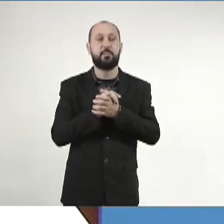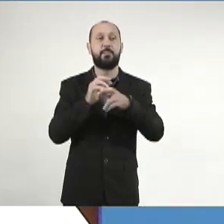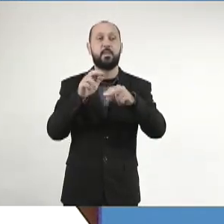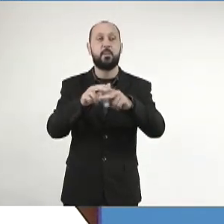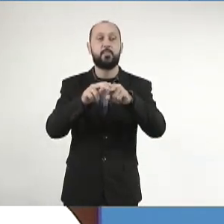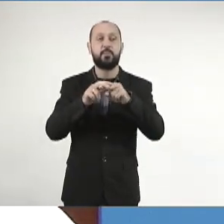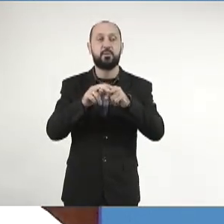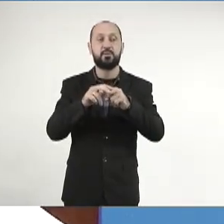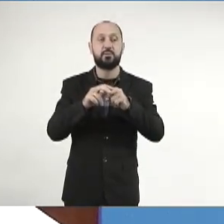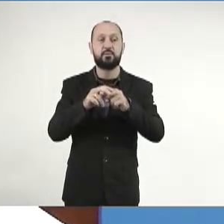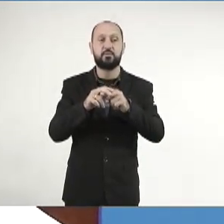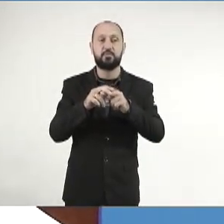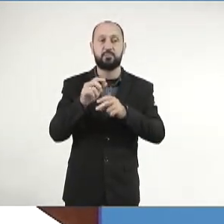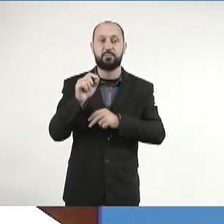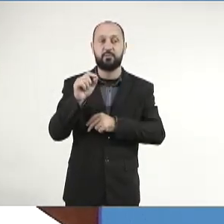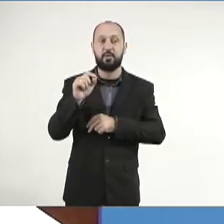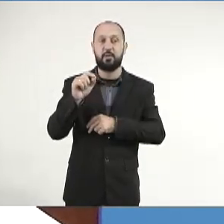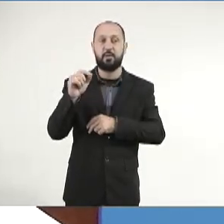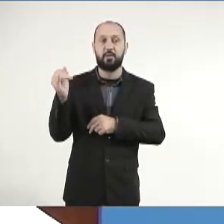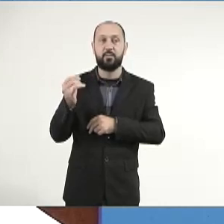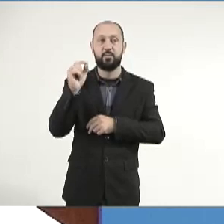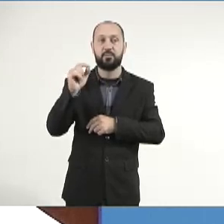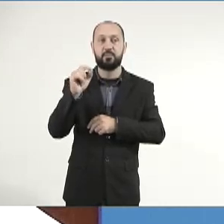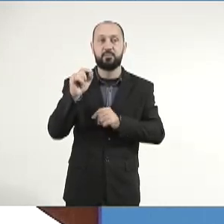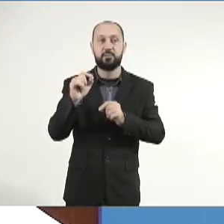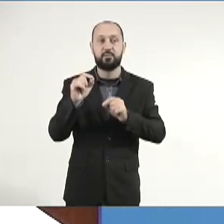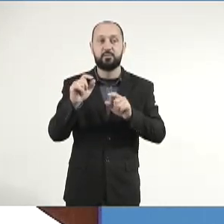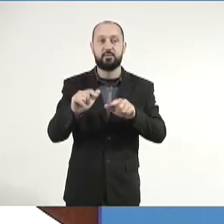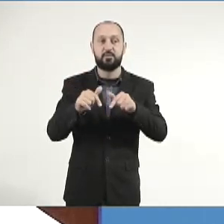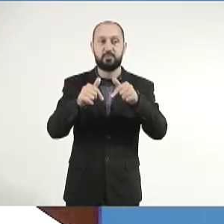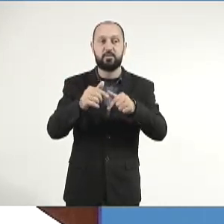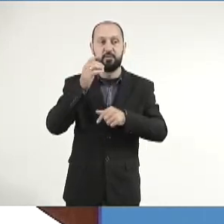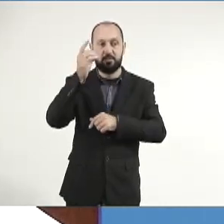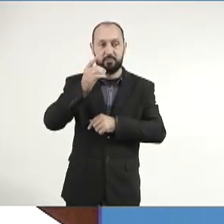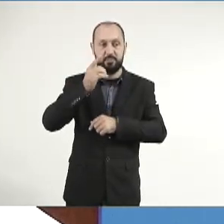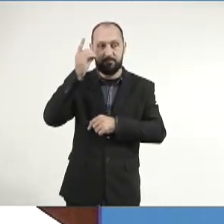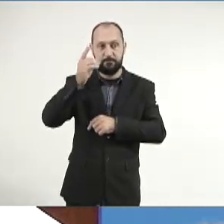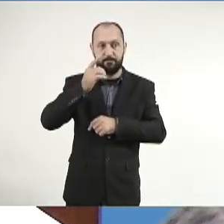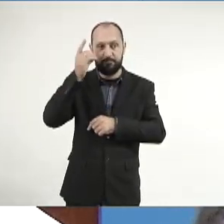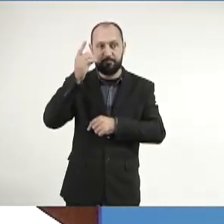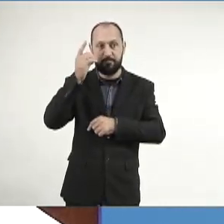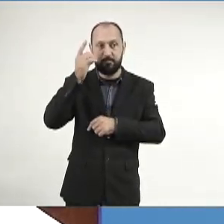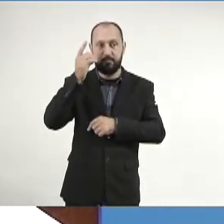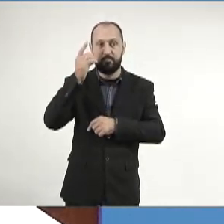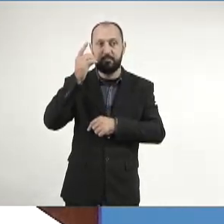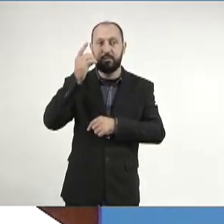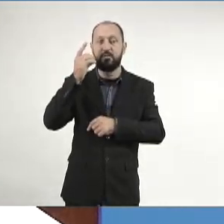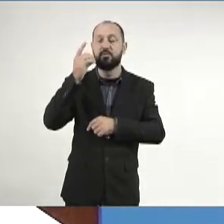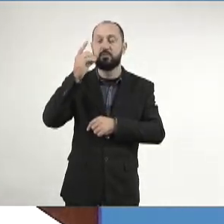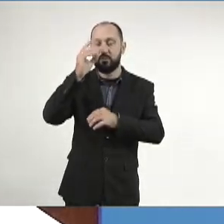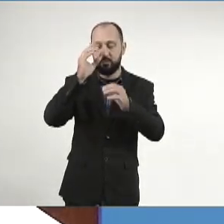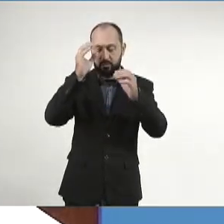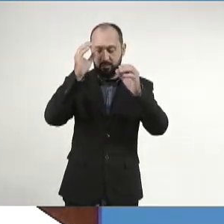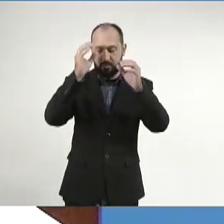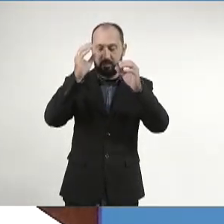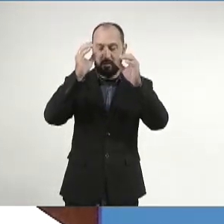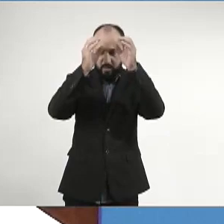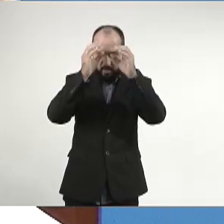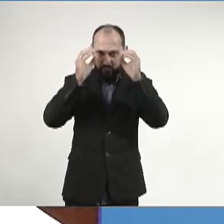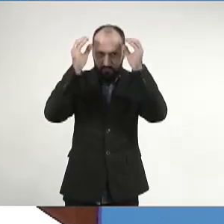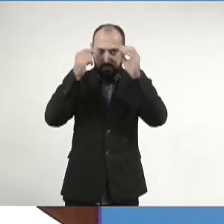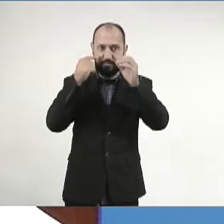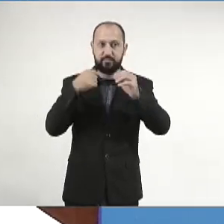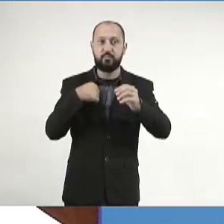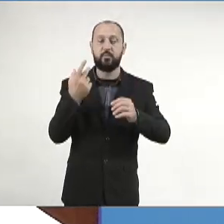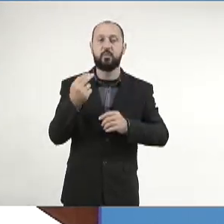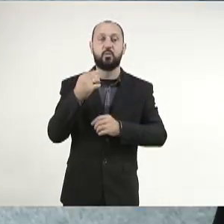também, através dessa ação que aconteceu, deputado Caravina e Vossa Excelência, assim como o